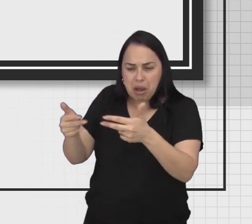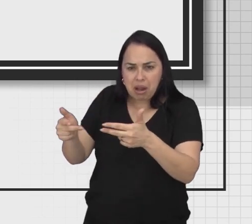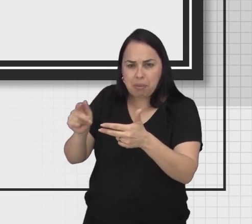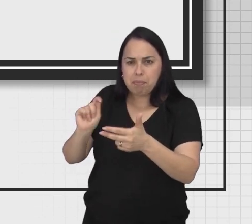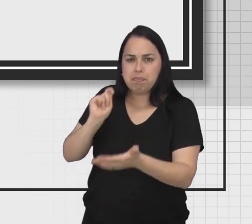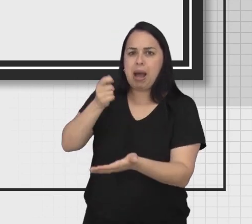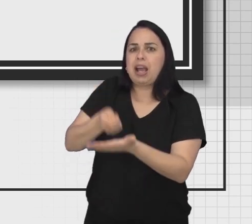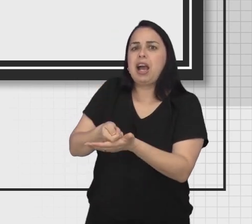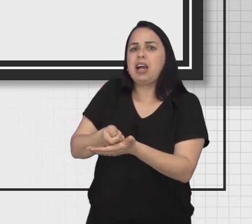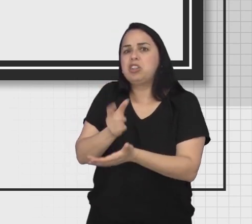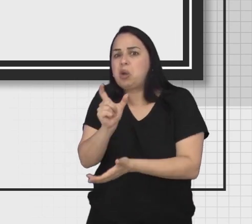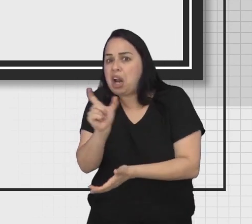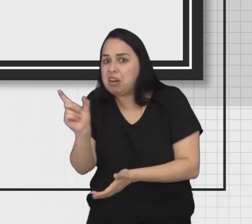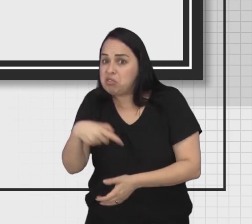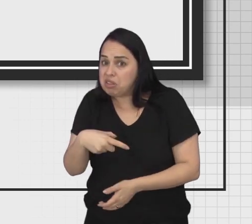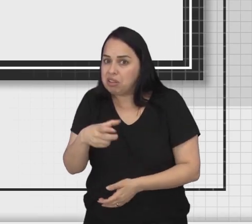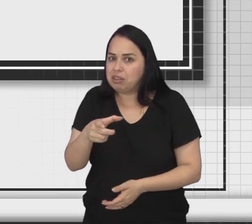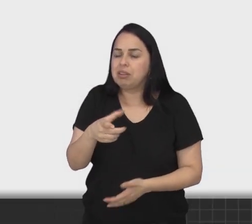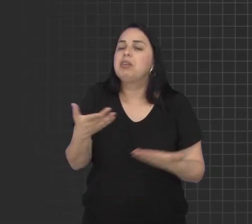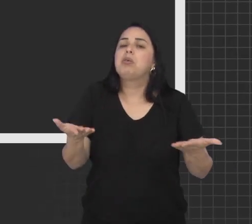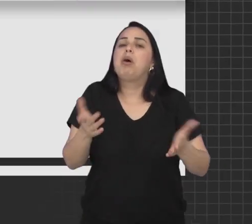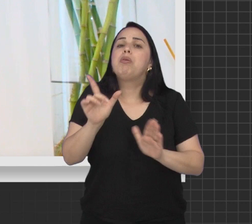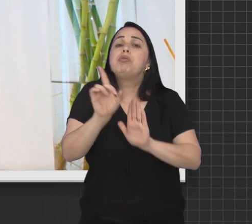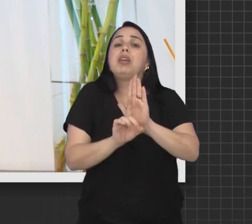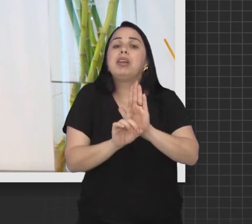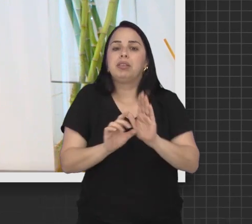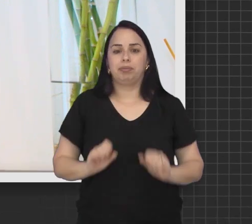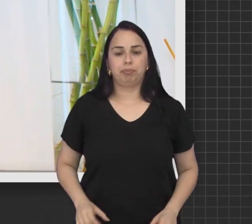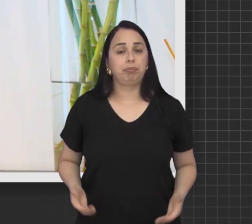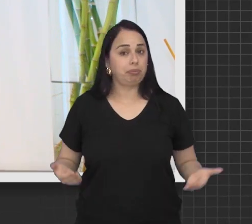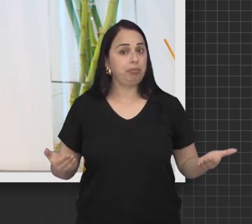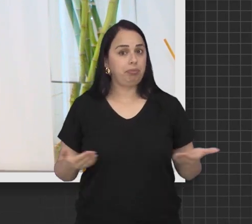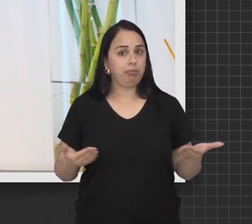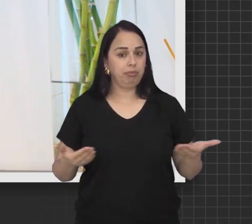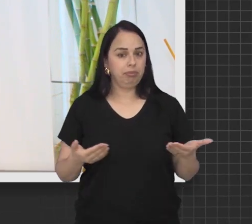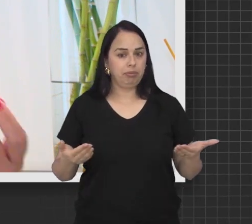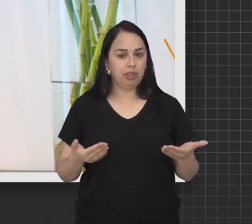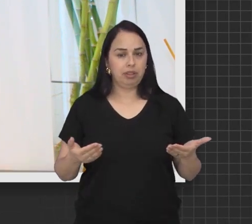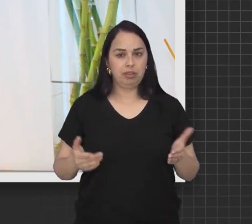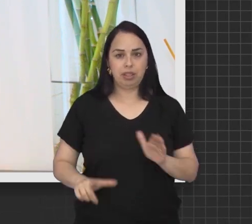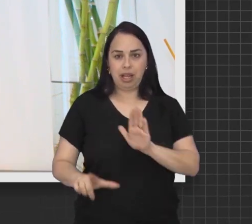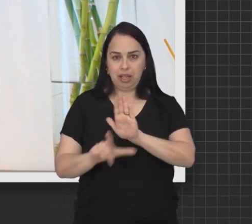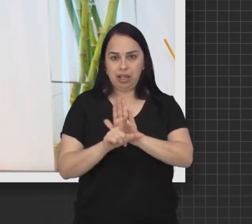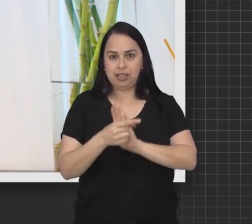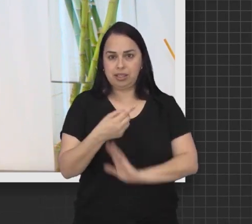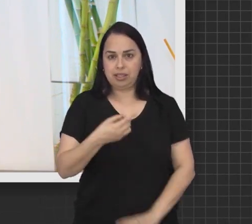E aí, qual é o seu direito? Sim, hoje, com o advento da Lei